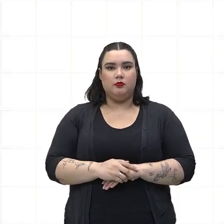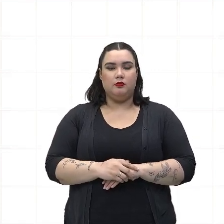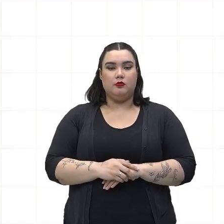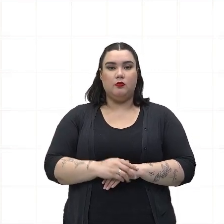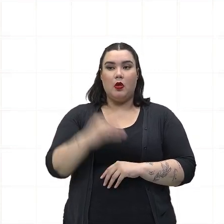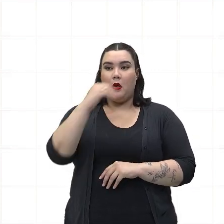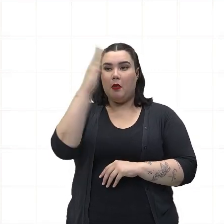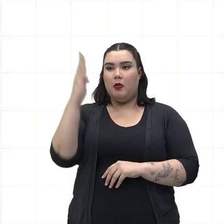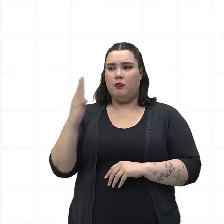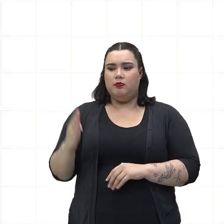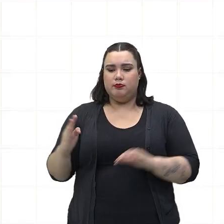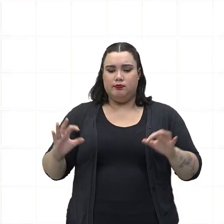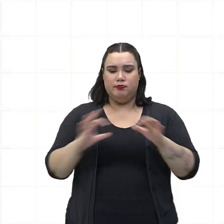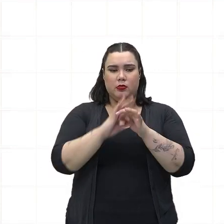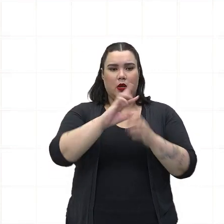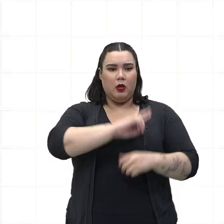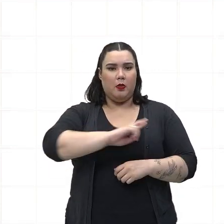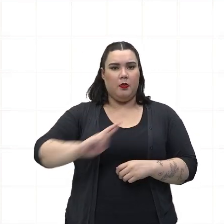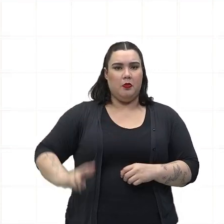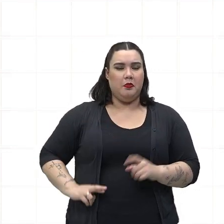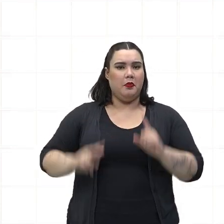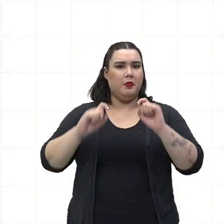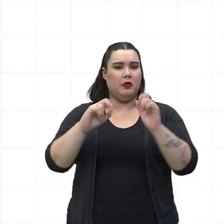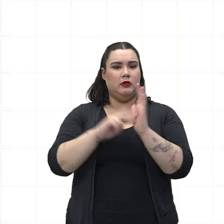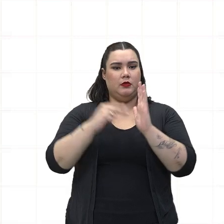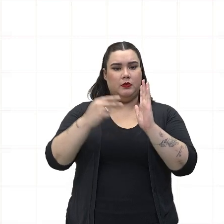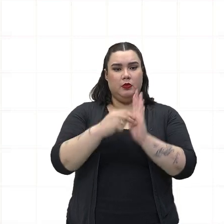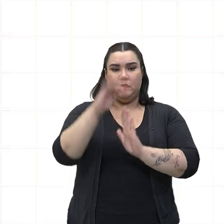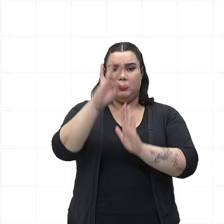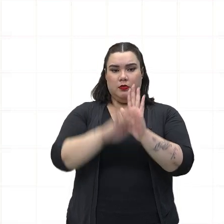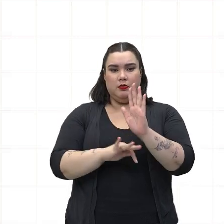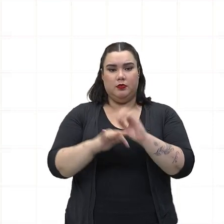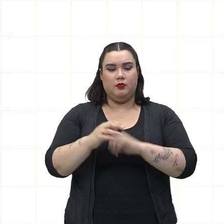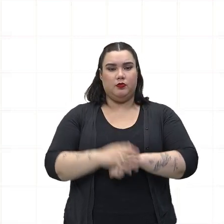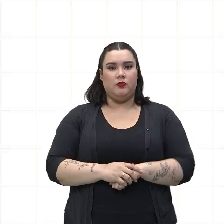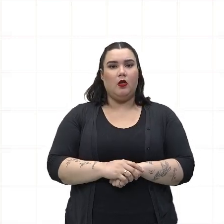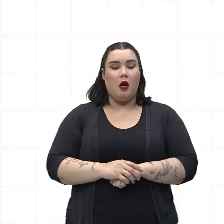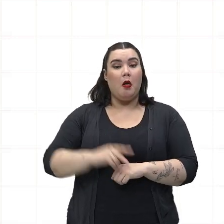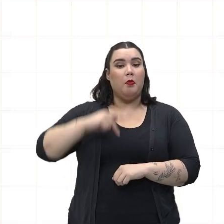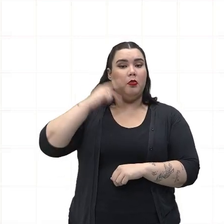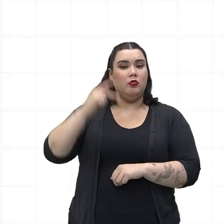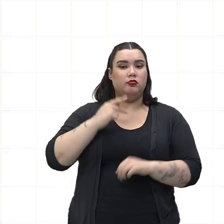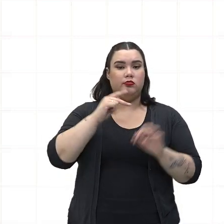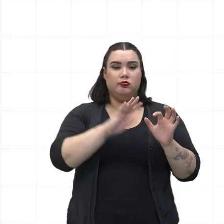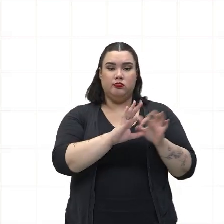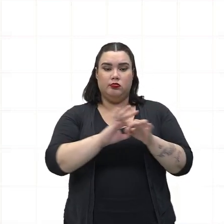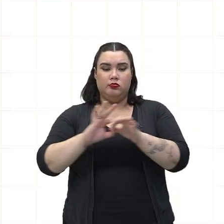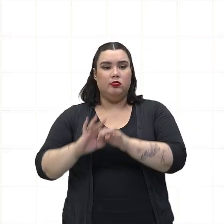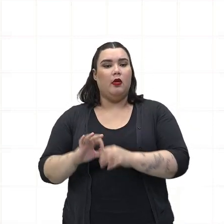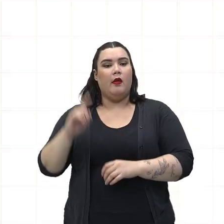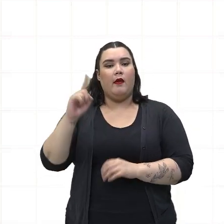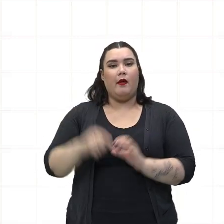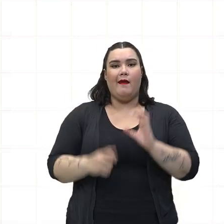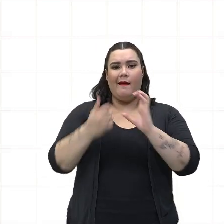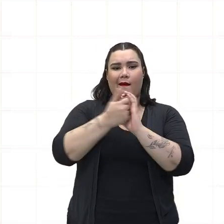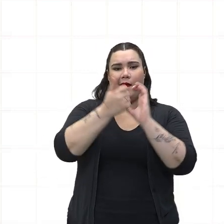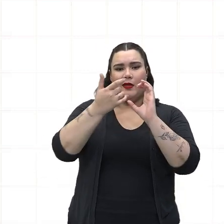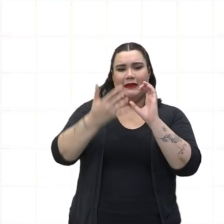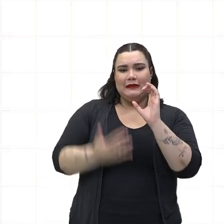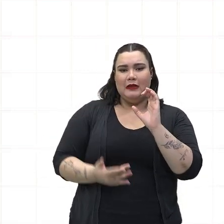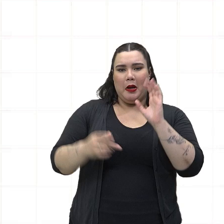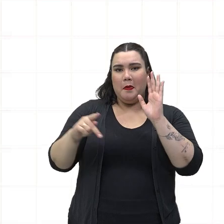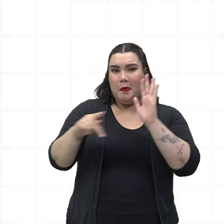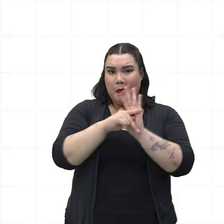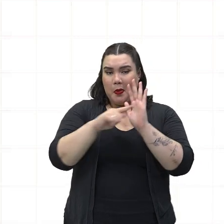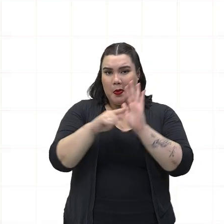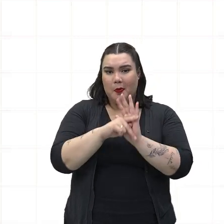O Brasil republicano. Vamos ver o que o texto fala para a gente. A política integralista era uma